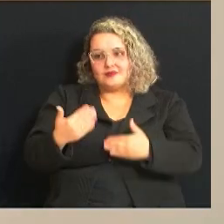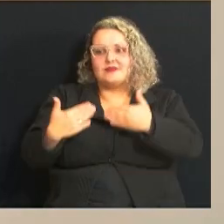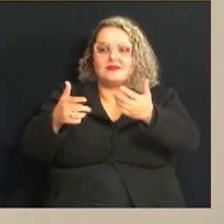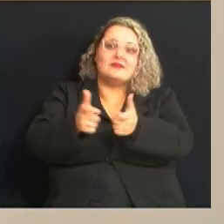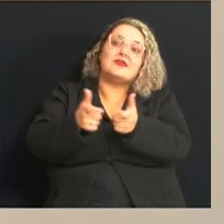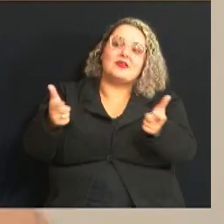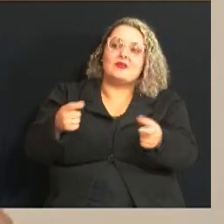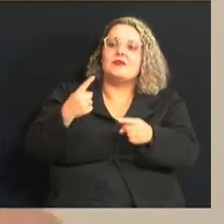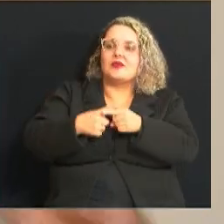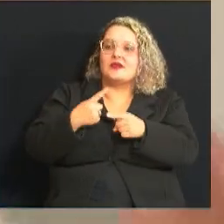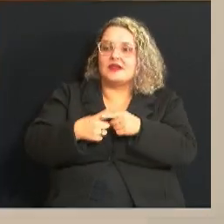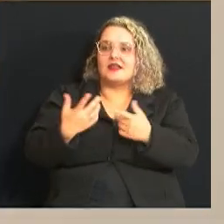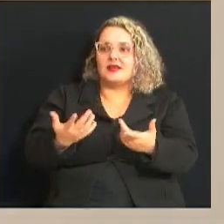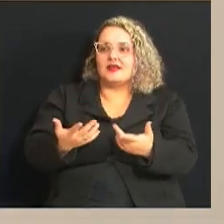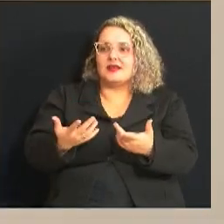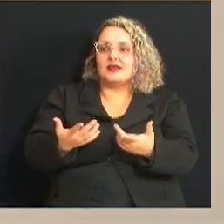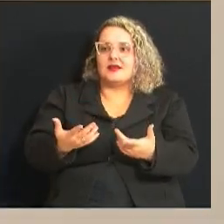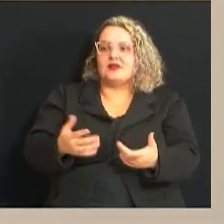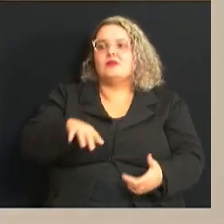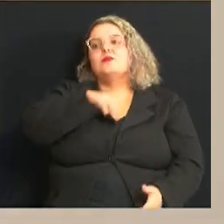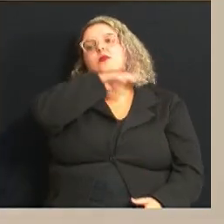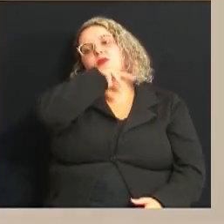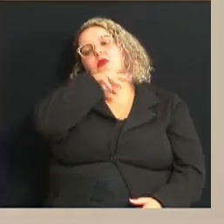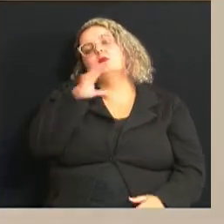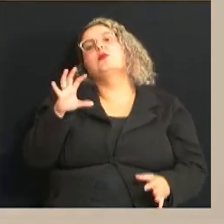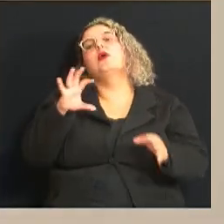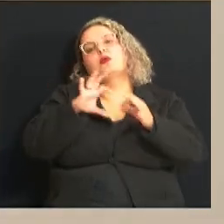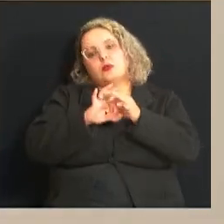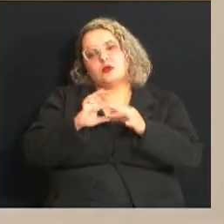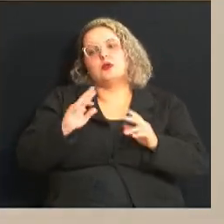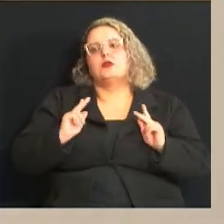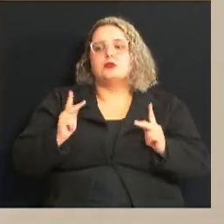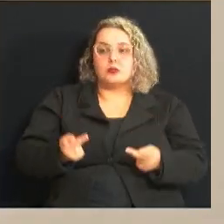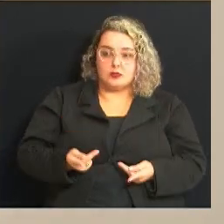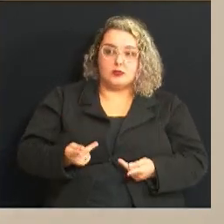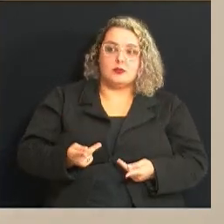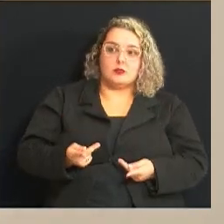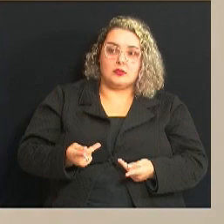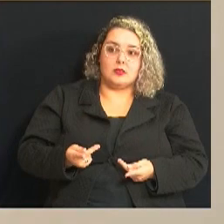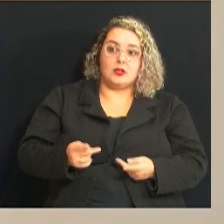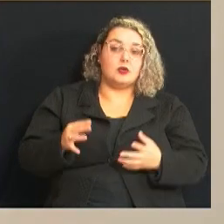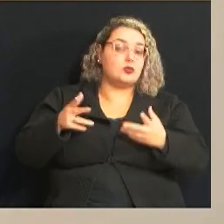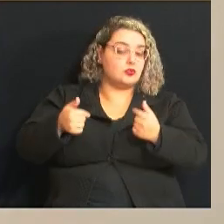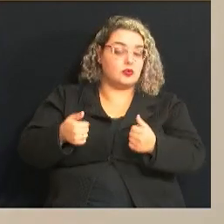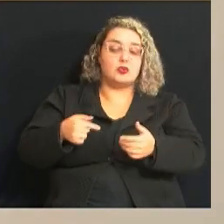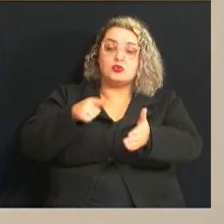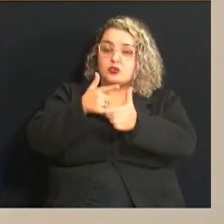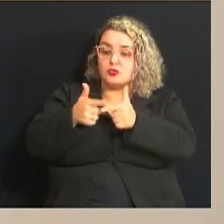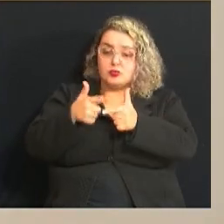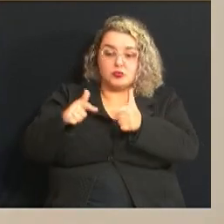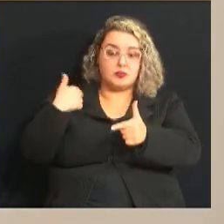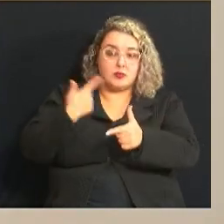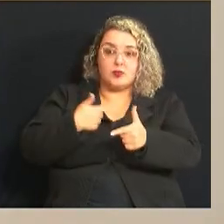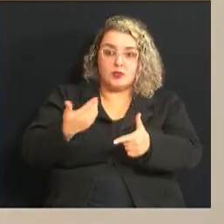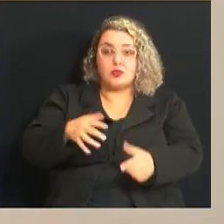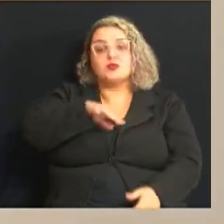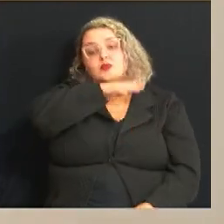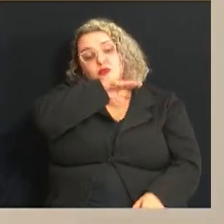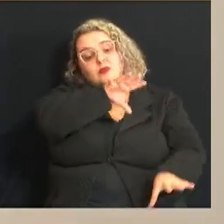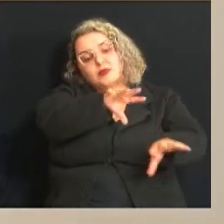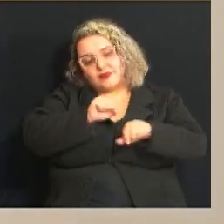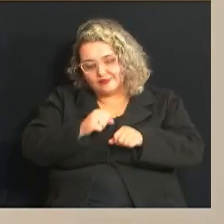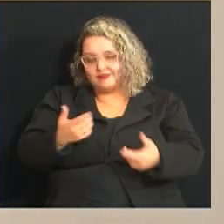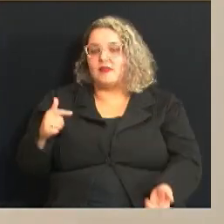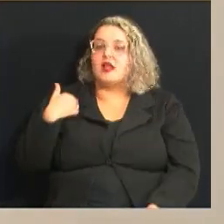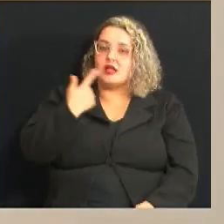maior. Por quê? Porque os animais, pelo vínculo que eles têm com a gente hoje, eles ressoam as nossas questões. Então é muito comum a gente ver as nossas